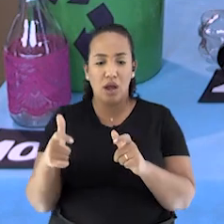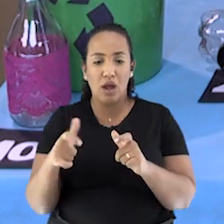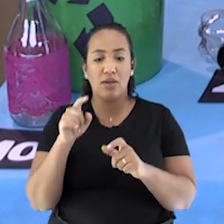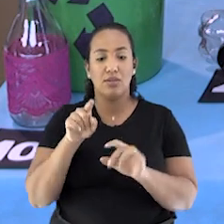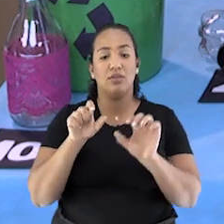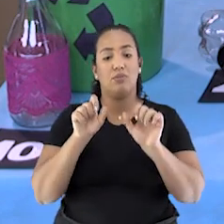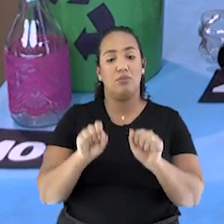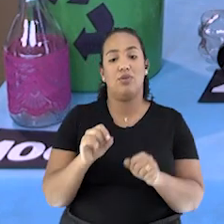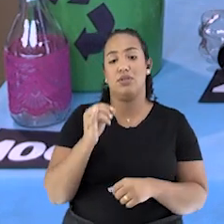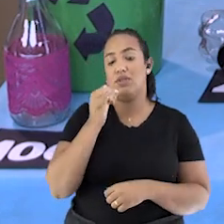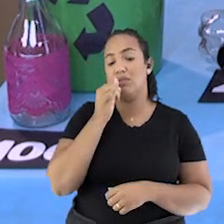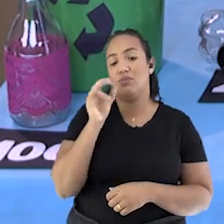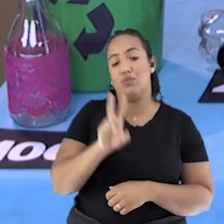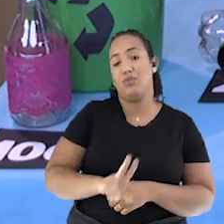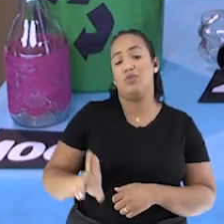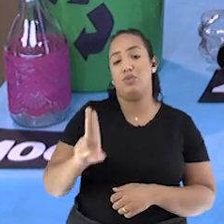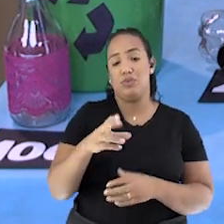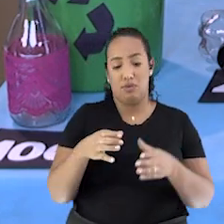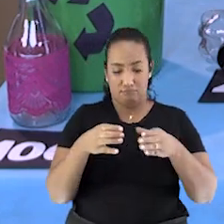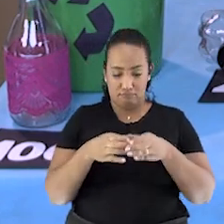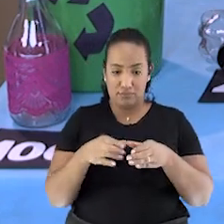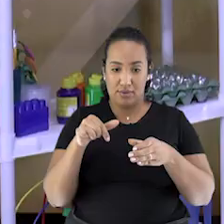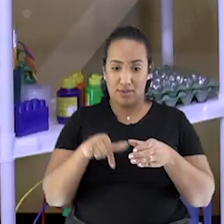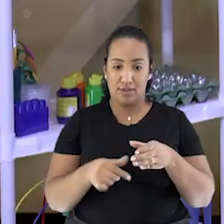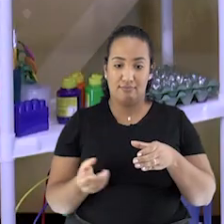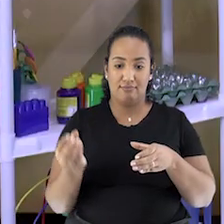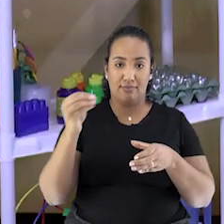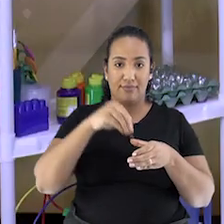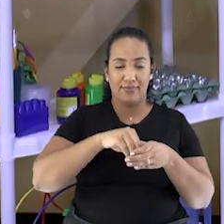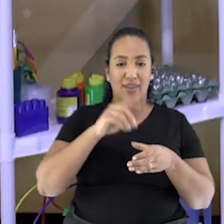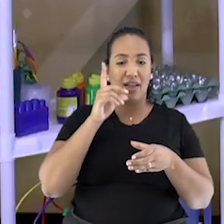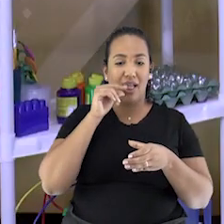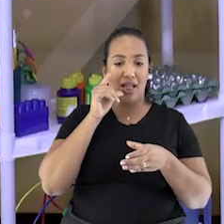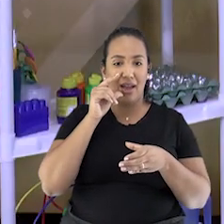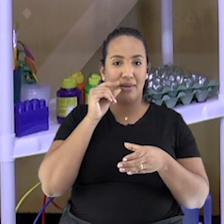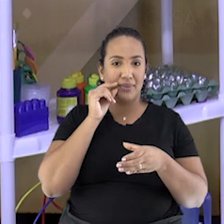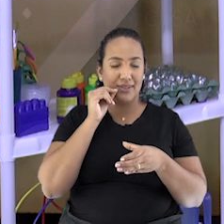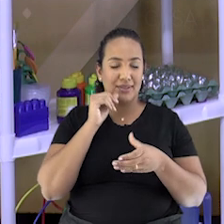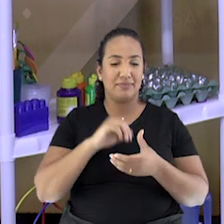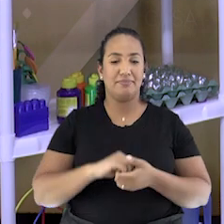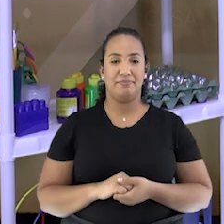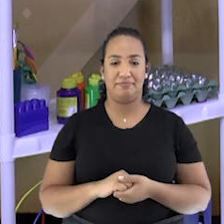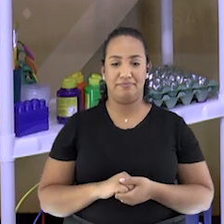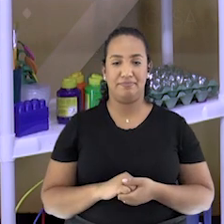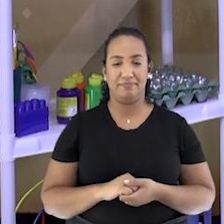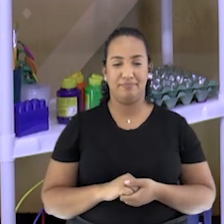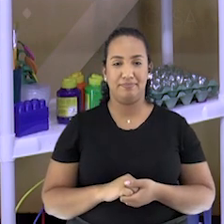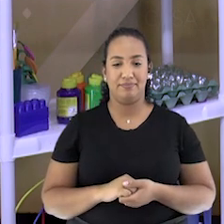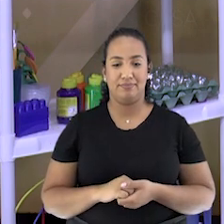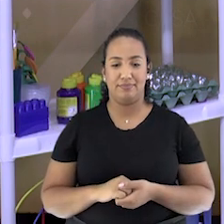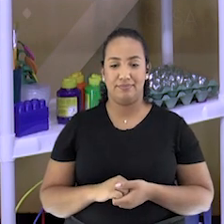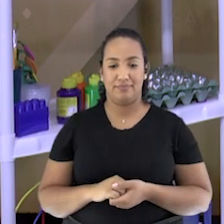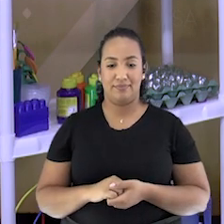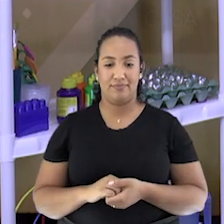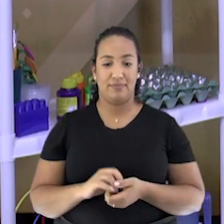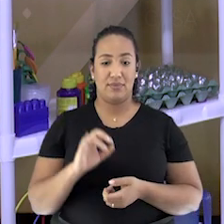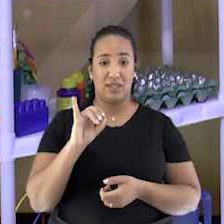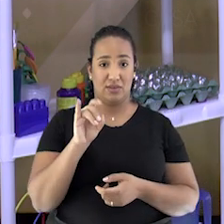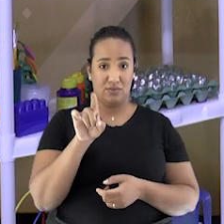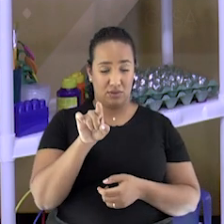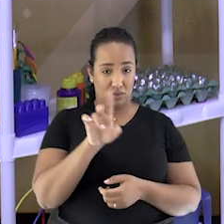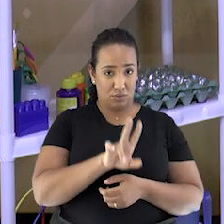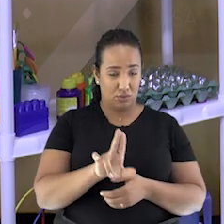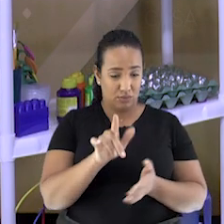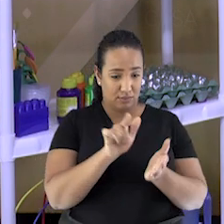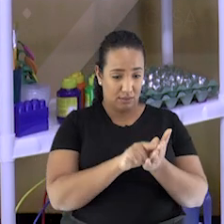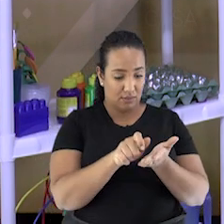latinha e fazer um porta-lápis. E se você rabiscou o papel de um lado, você pode reutilizar